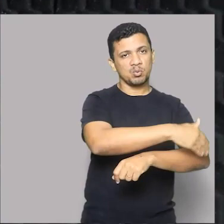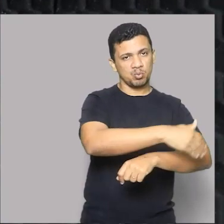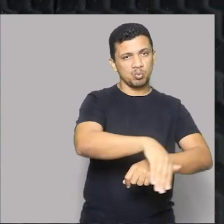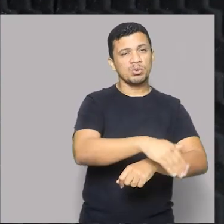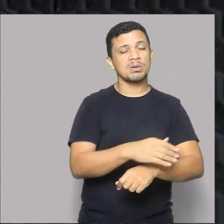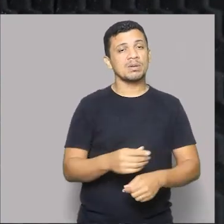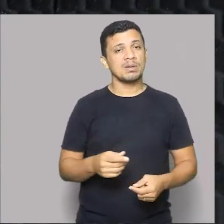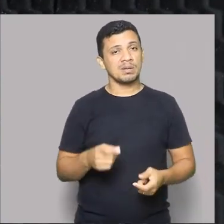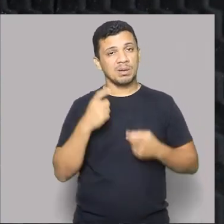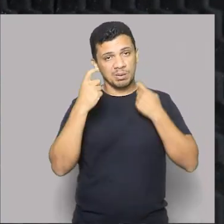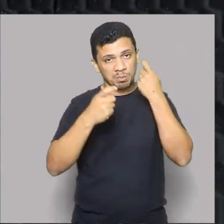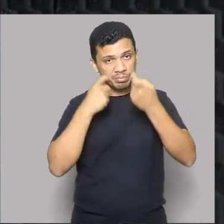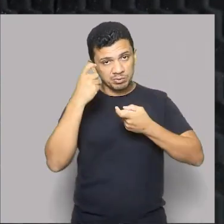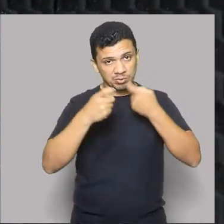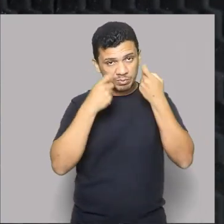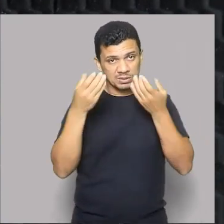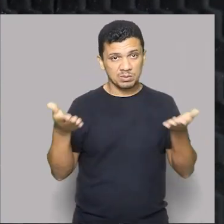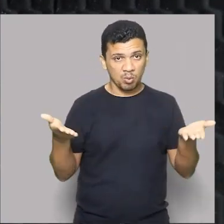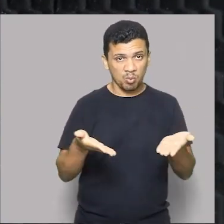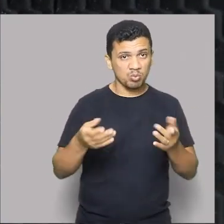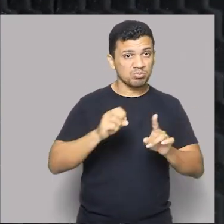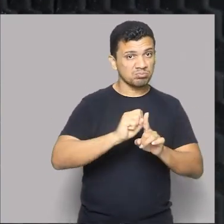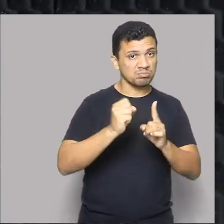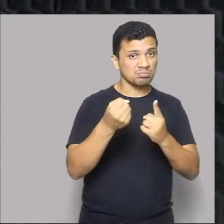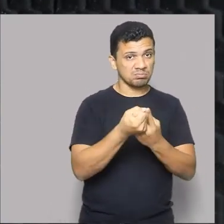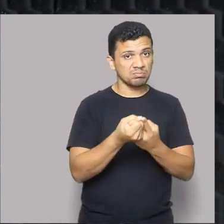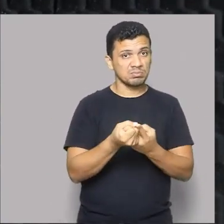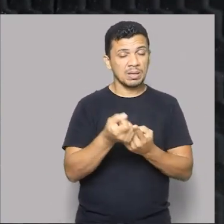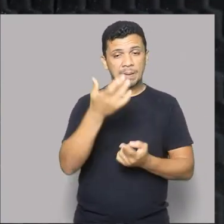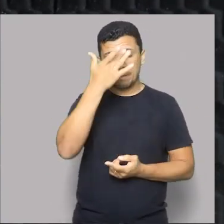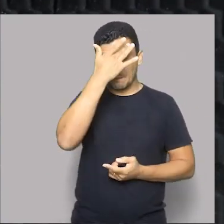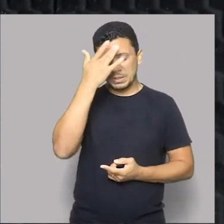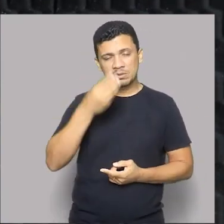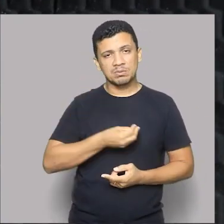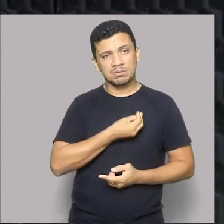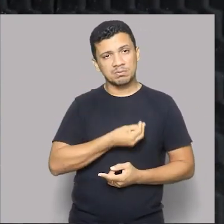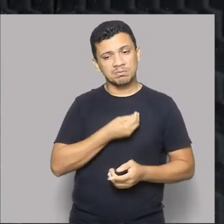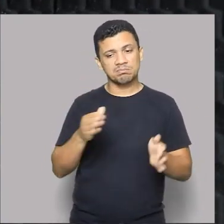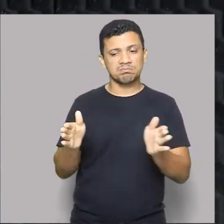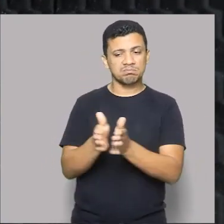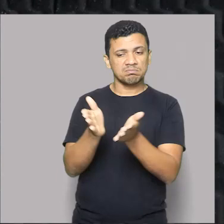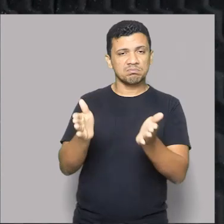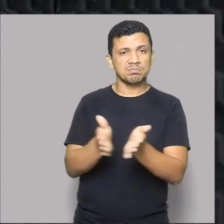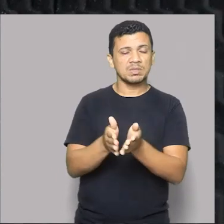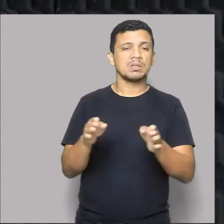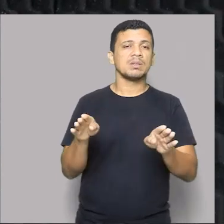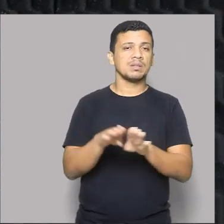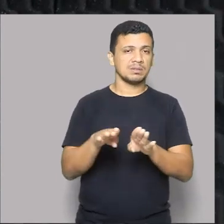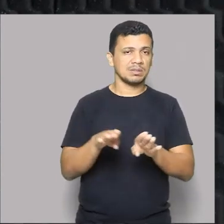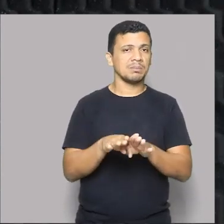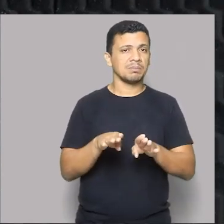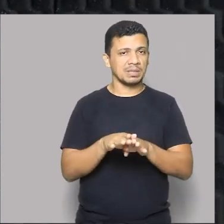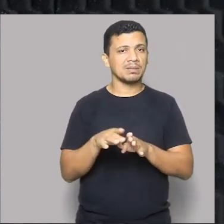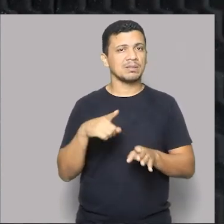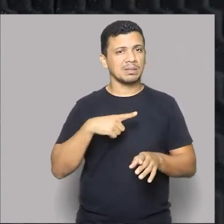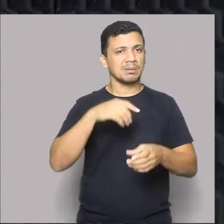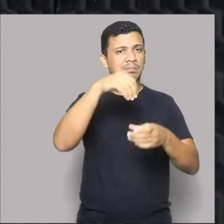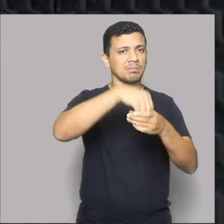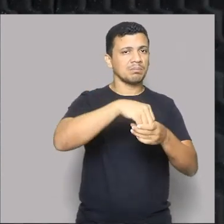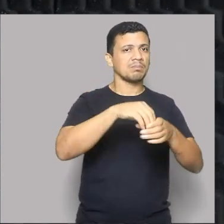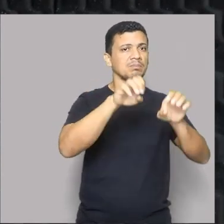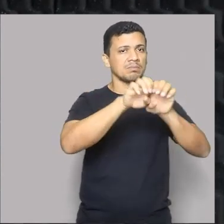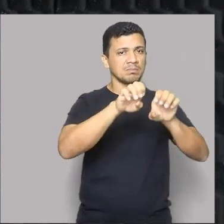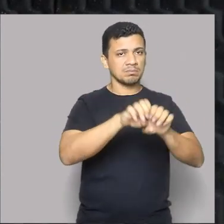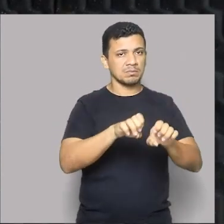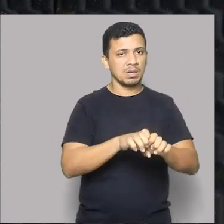atual e social, a gente chama isso de pessoas em vulnerabilidade, também mexe em aspectos infraestruturais relacionados à moradia